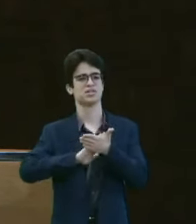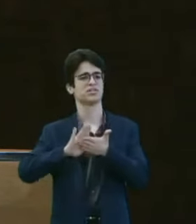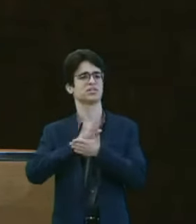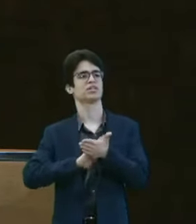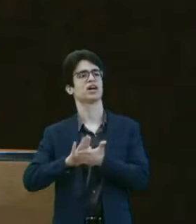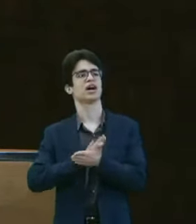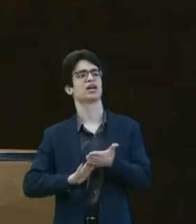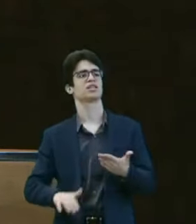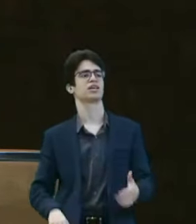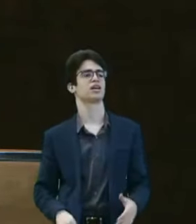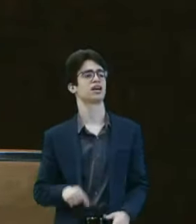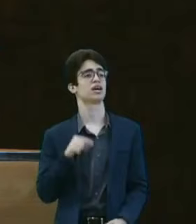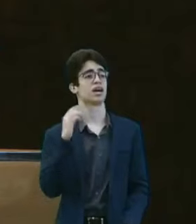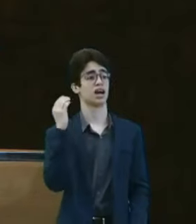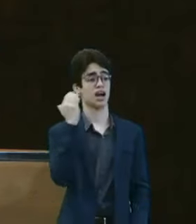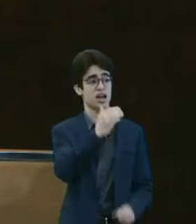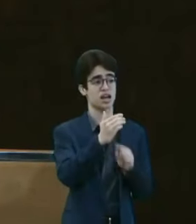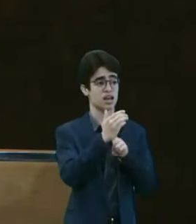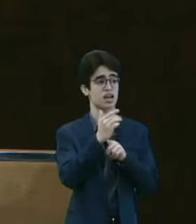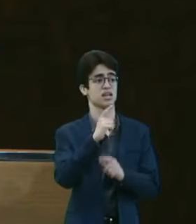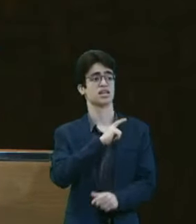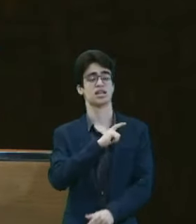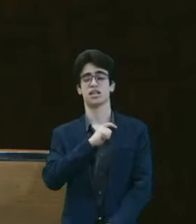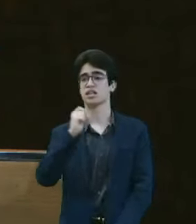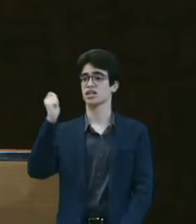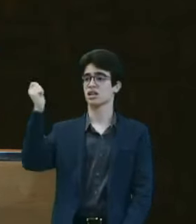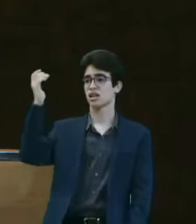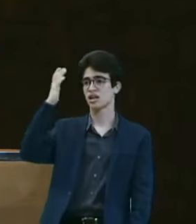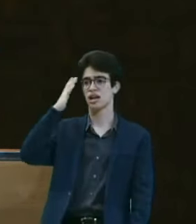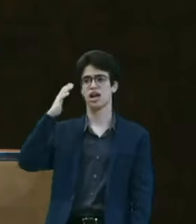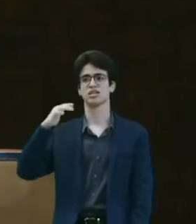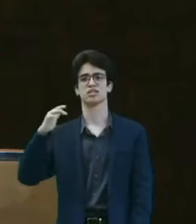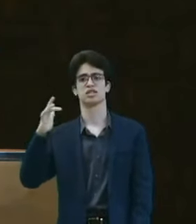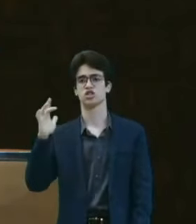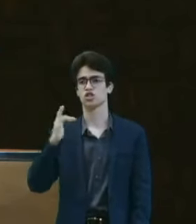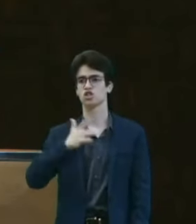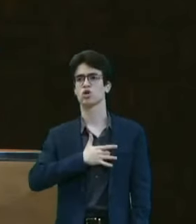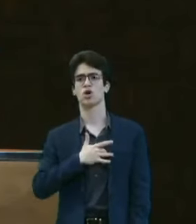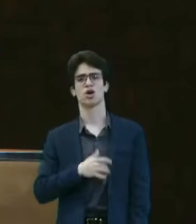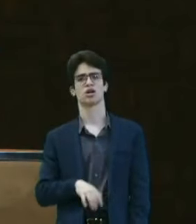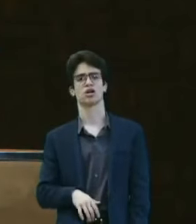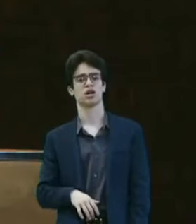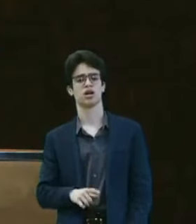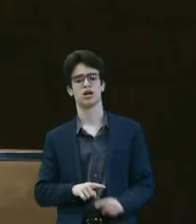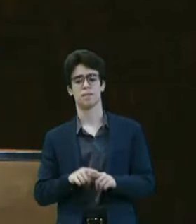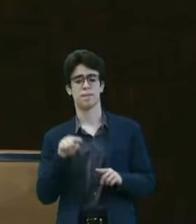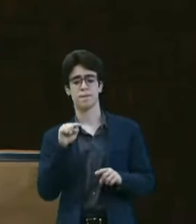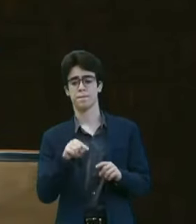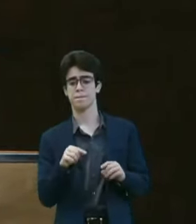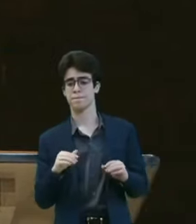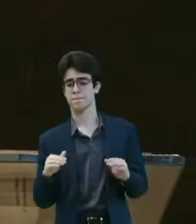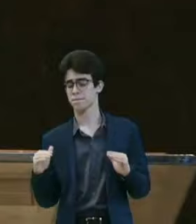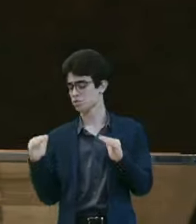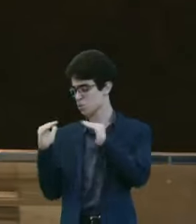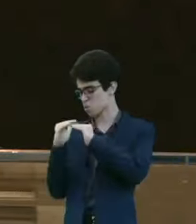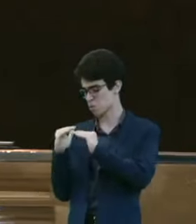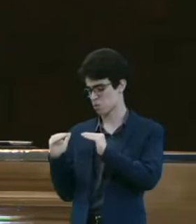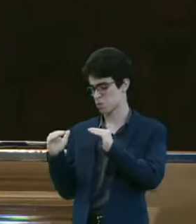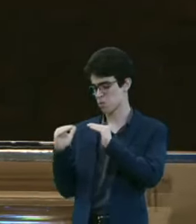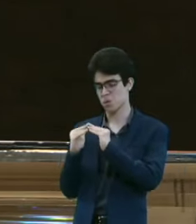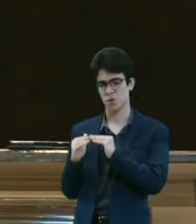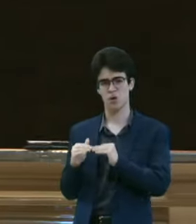Caim tinha uma marca da graça na vida dele. Mas porque ele não concordava com o